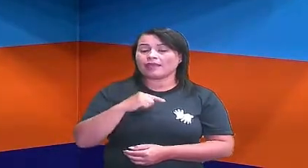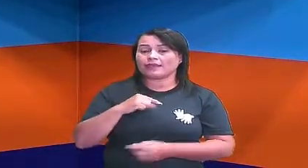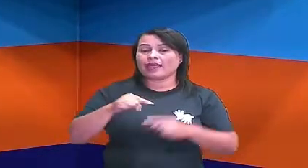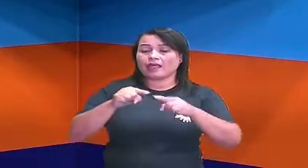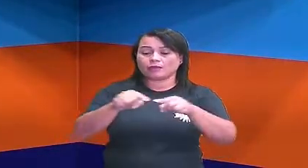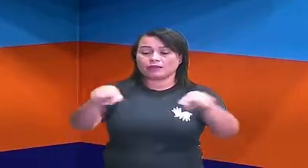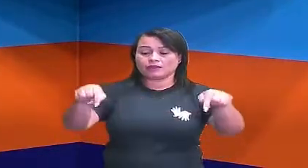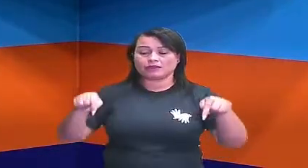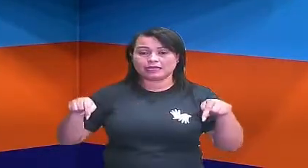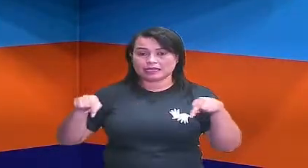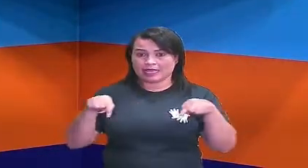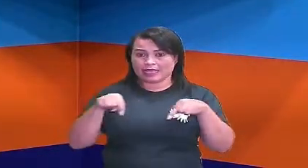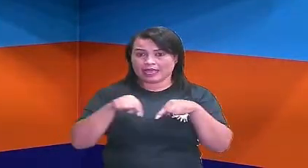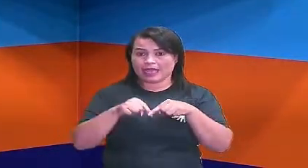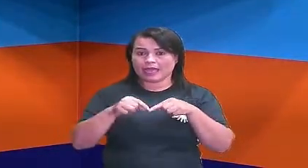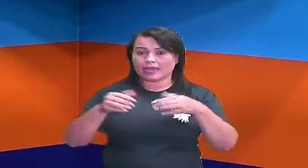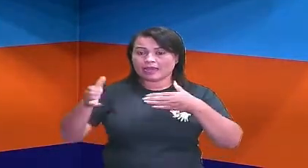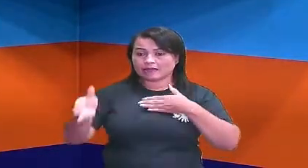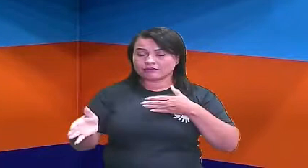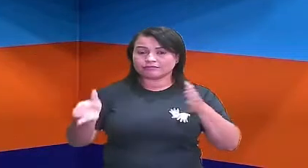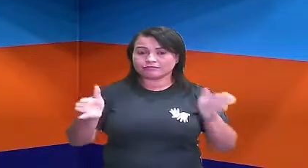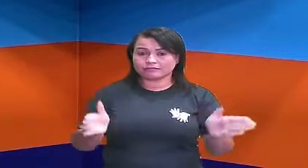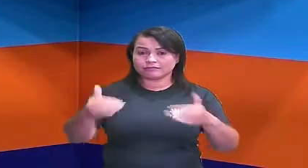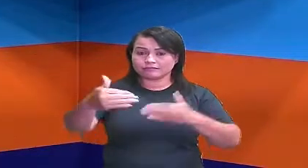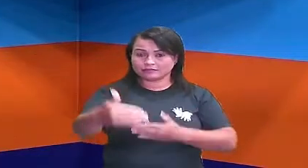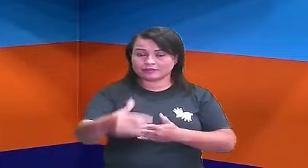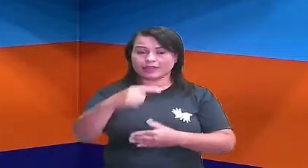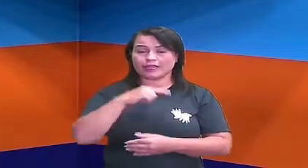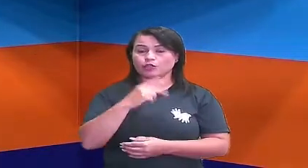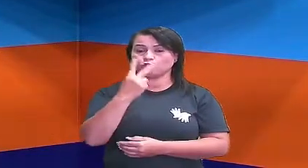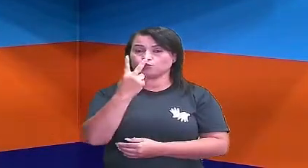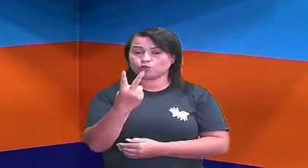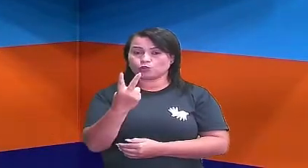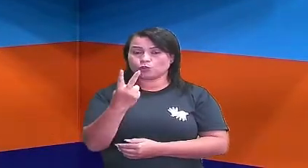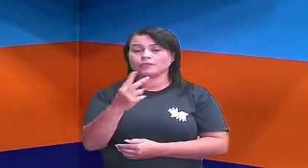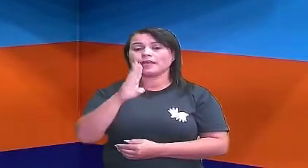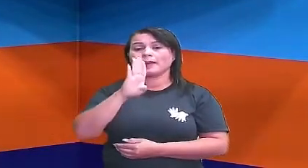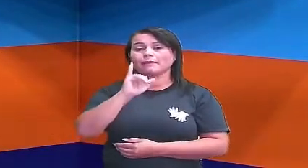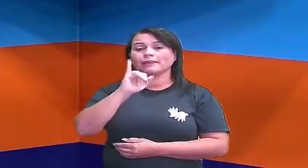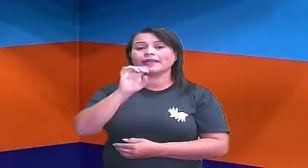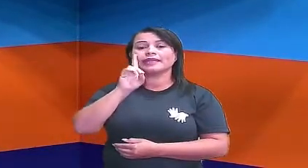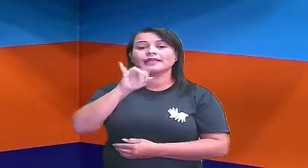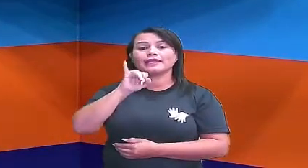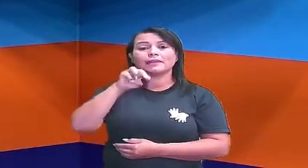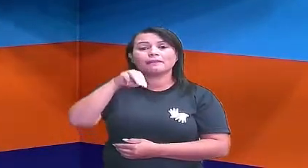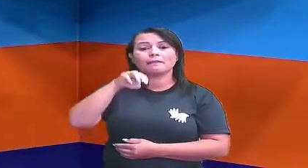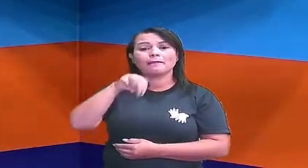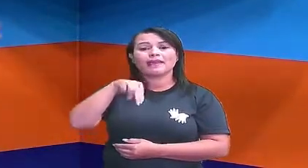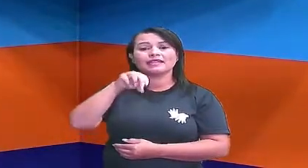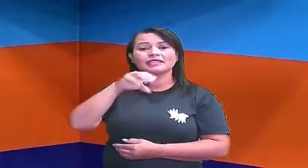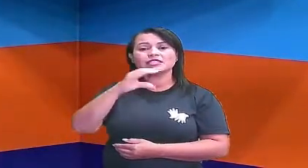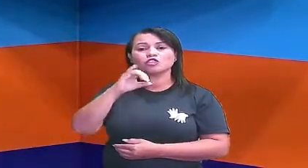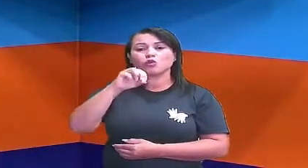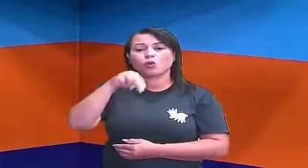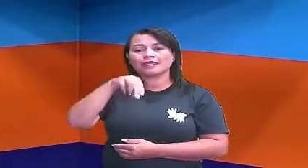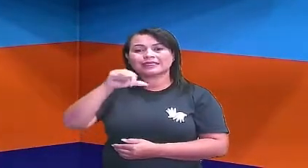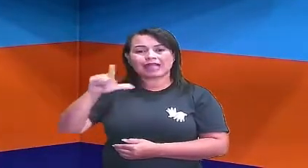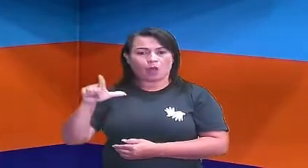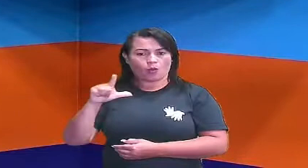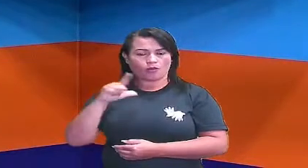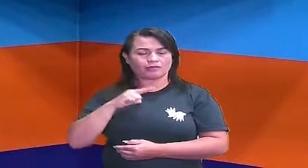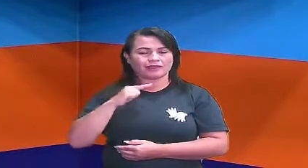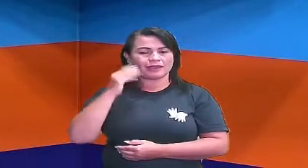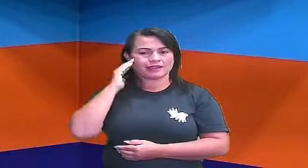dimensões, ou seja, dimensão bidimensional, comprimento vezes largura, base vezes a